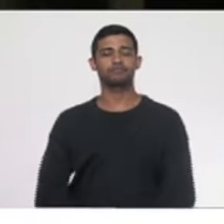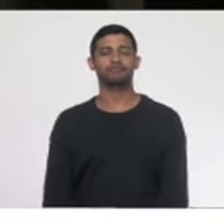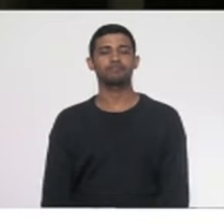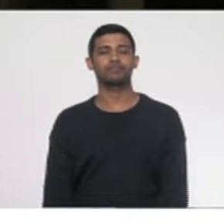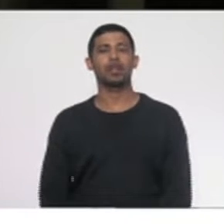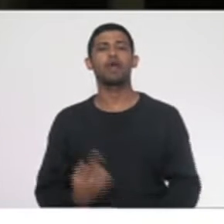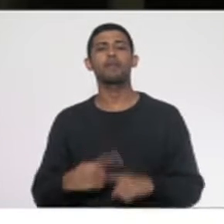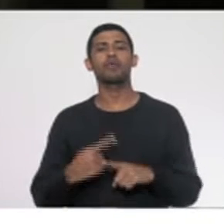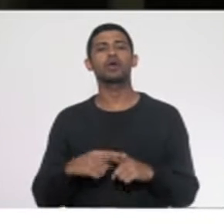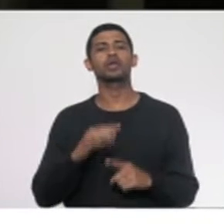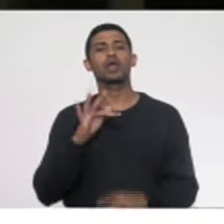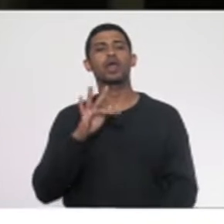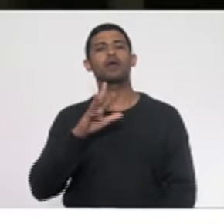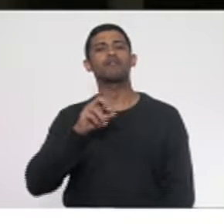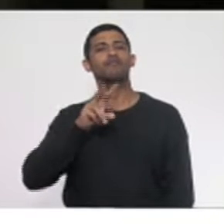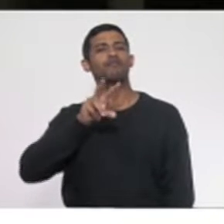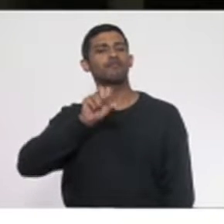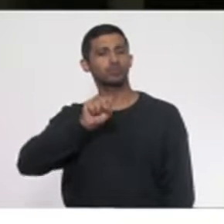esses fundos,